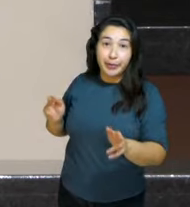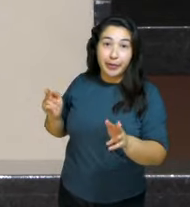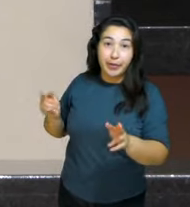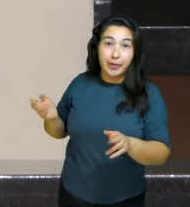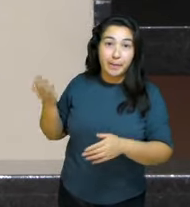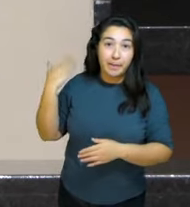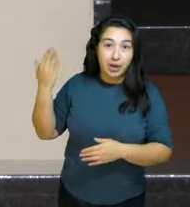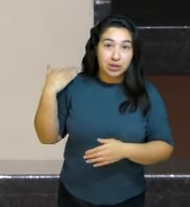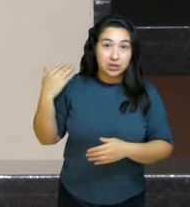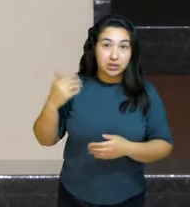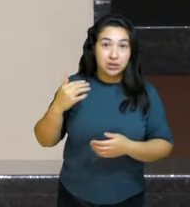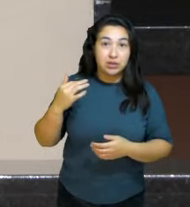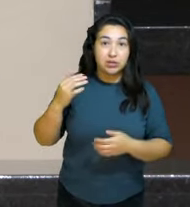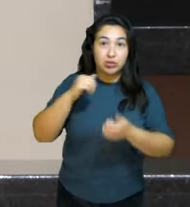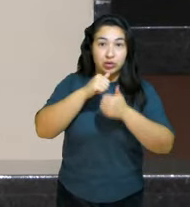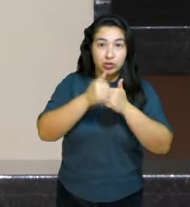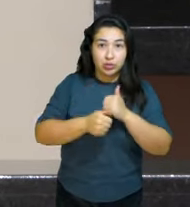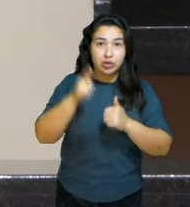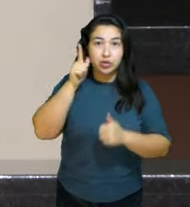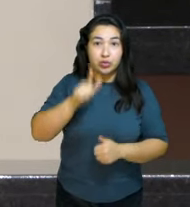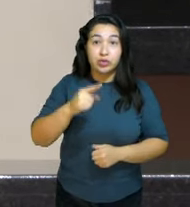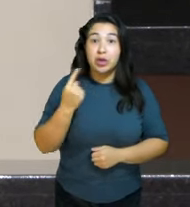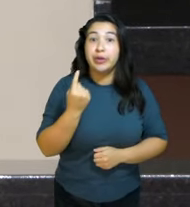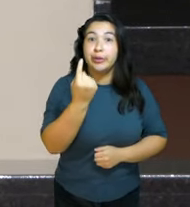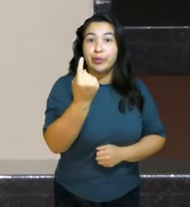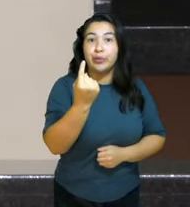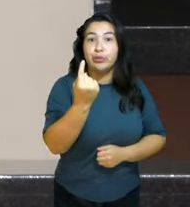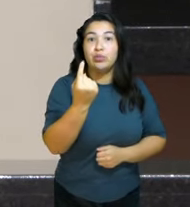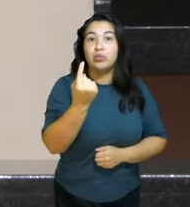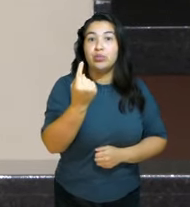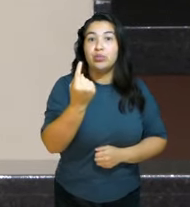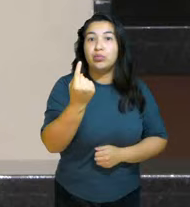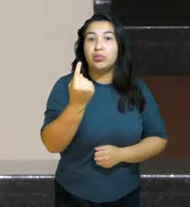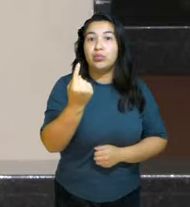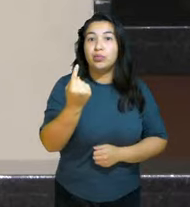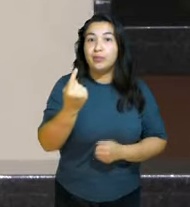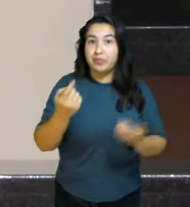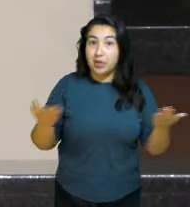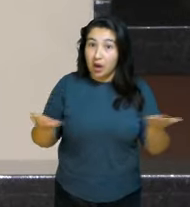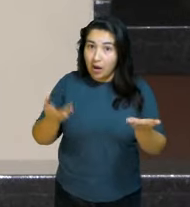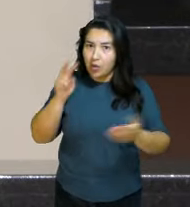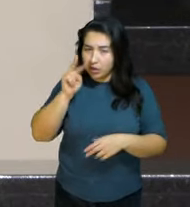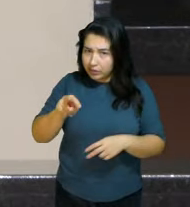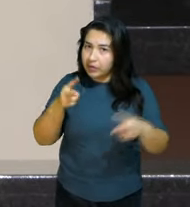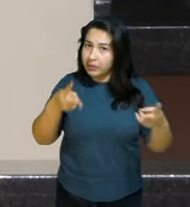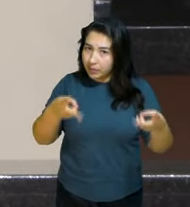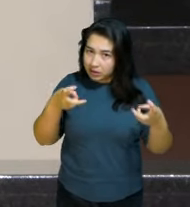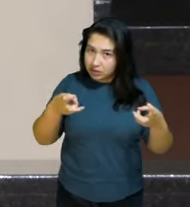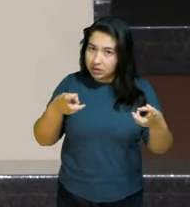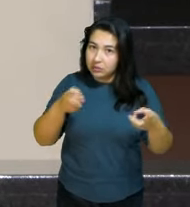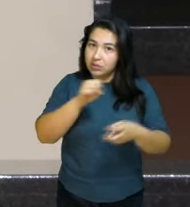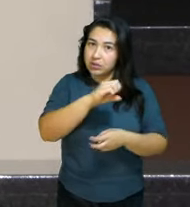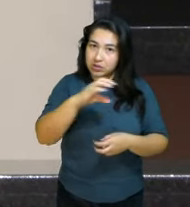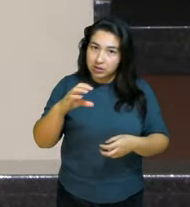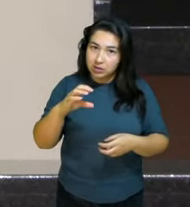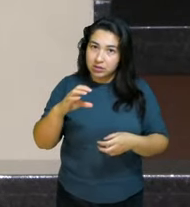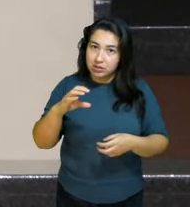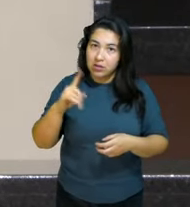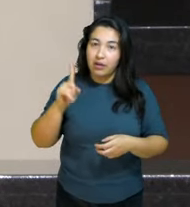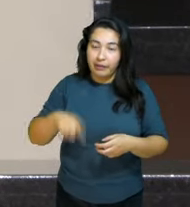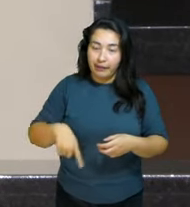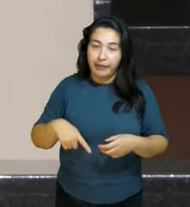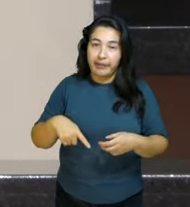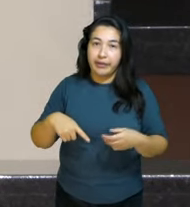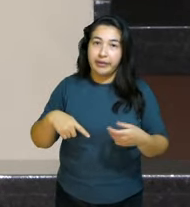quando o esporte conseguia uma conquista de ter uma fundação de esportes. Da forma que a gente está enxergando o esporte catarinense, está indo para esse caminho. Então,